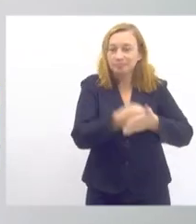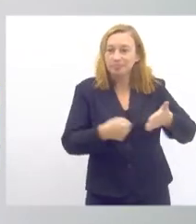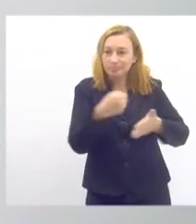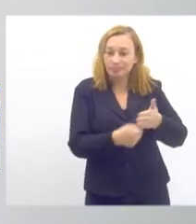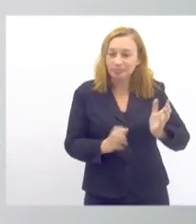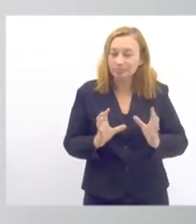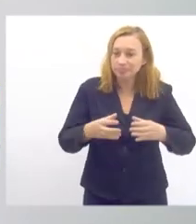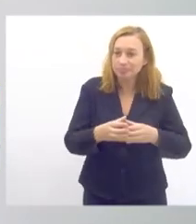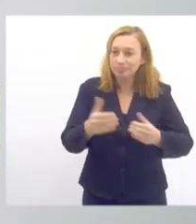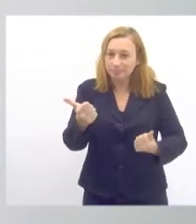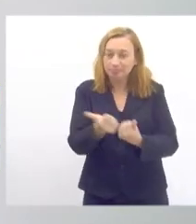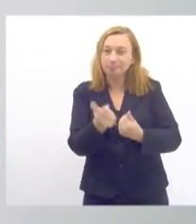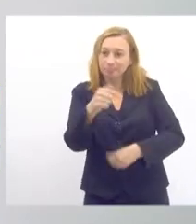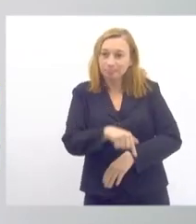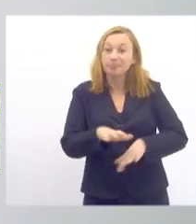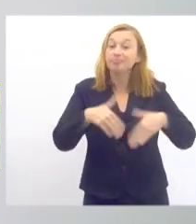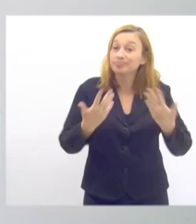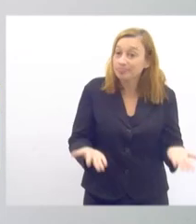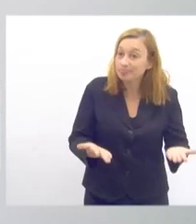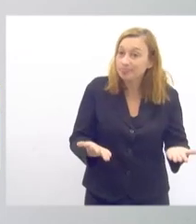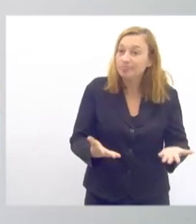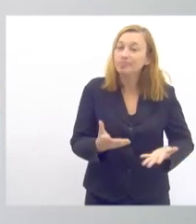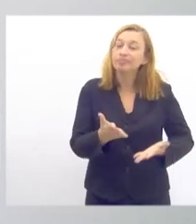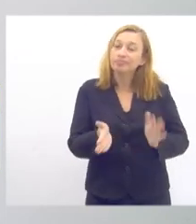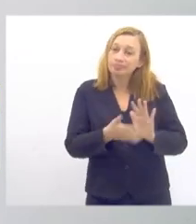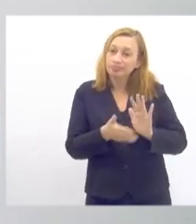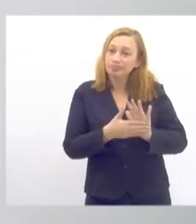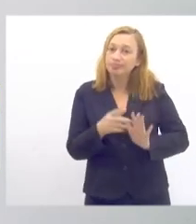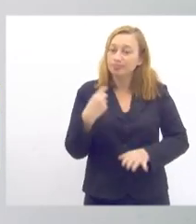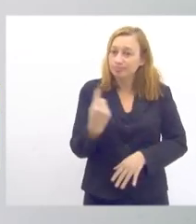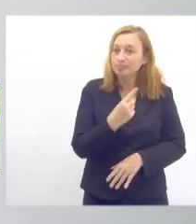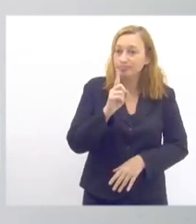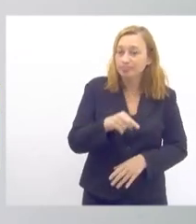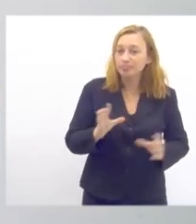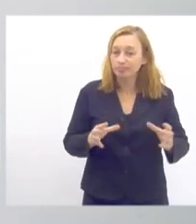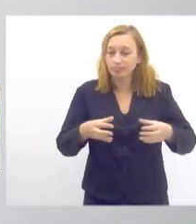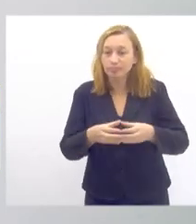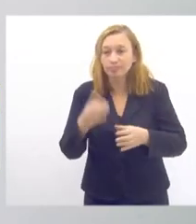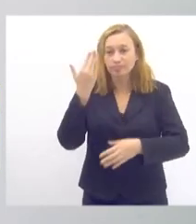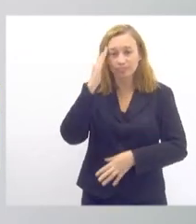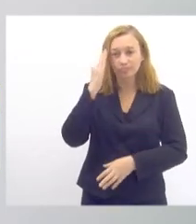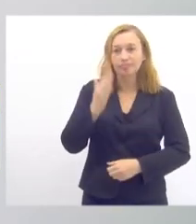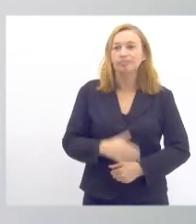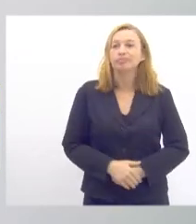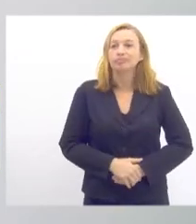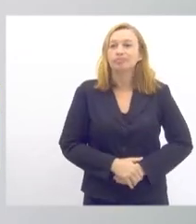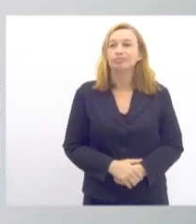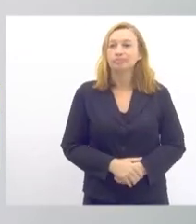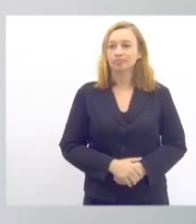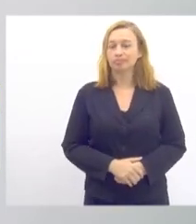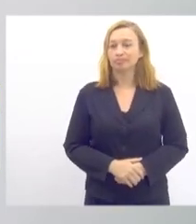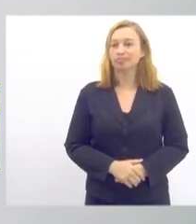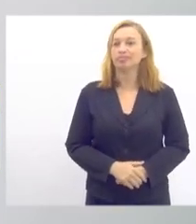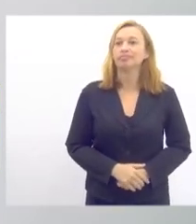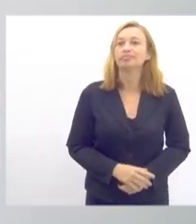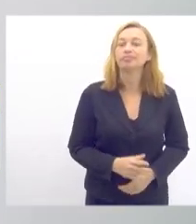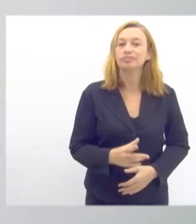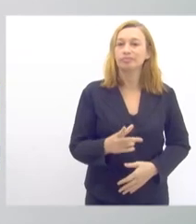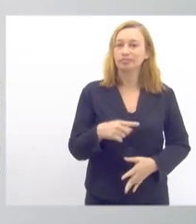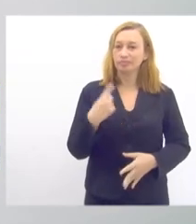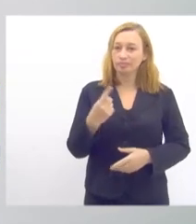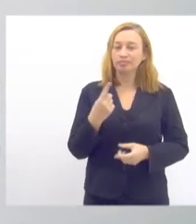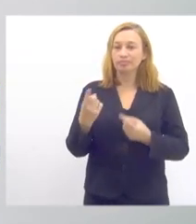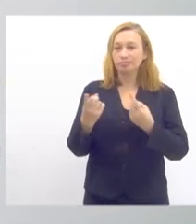vai encontrar apoiadores aqui. Então, o que a gente quer propor é esse conjunto de entendimentos. E aí uma parte cabe a gente, nós vamos fazer